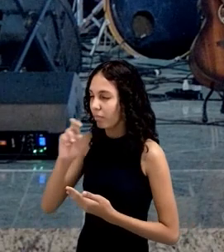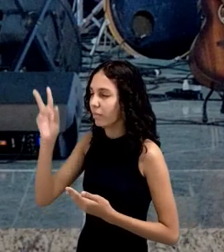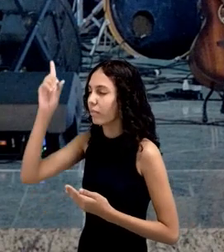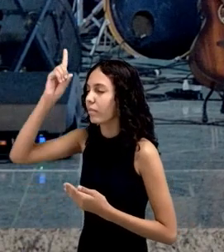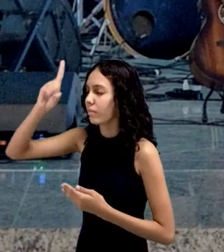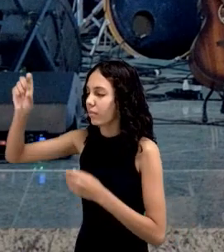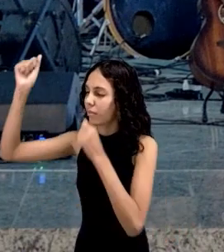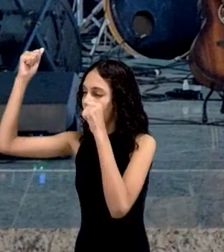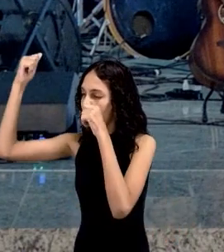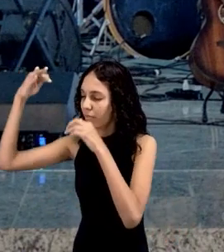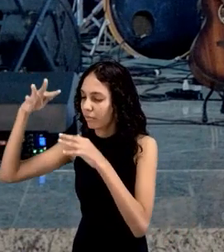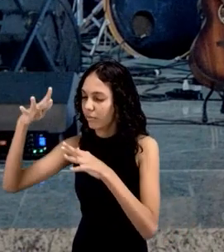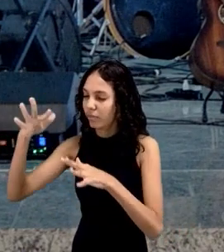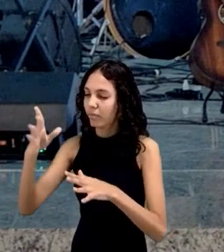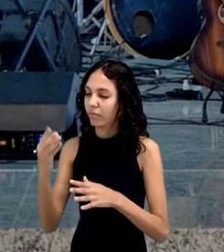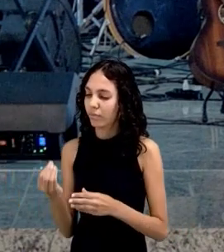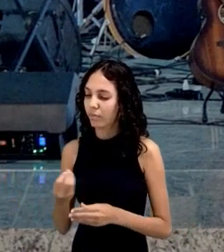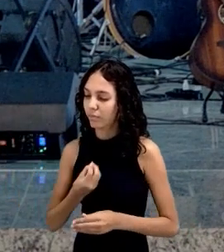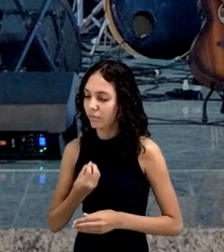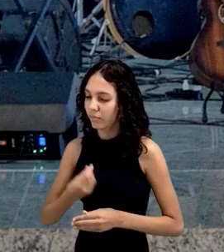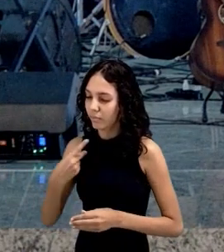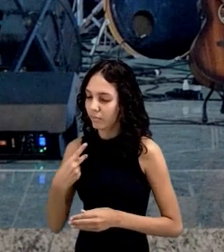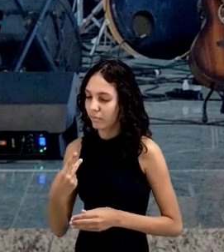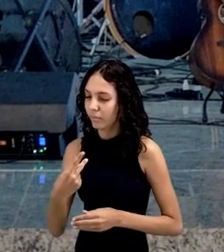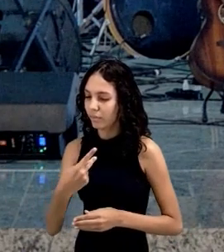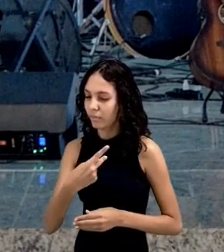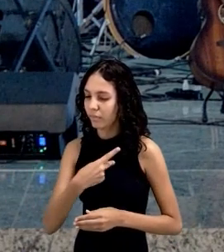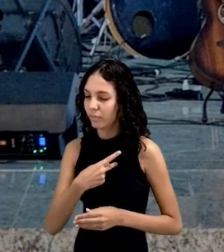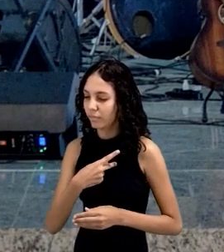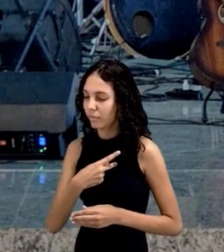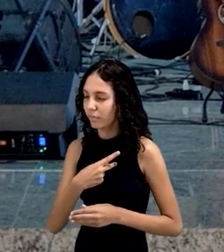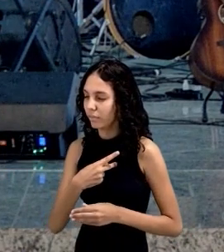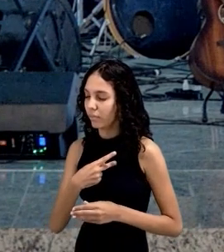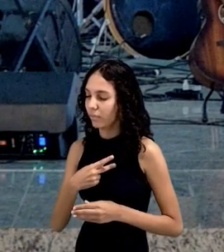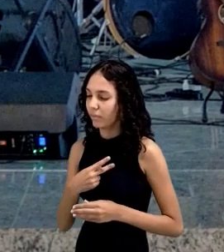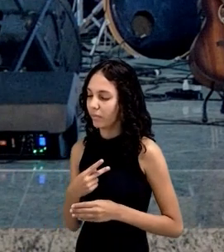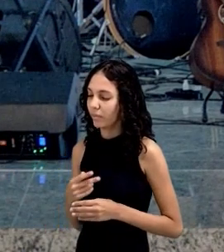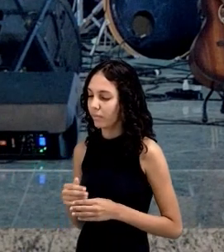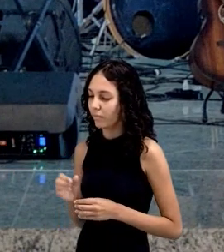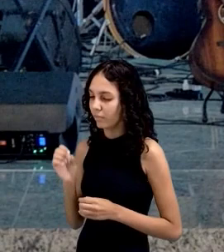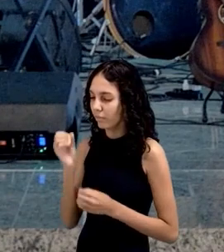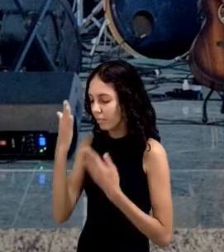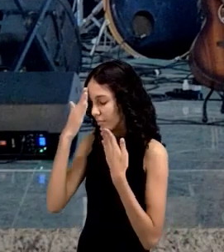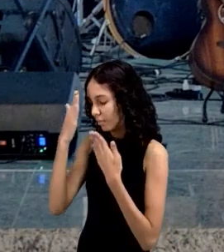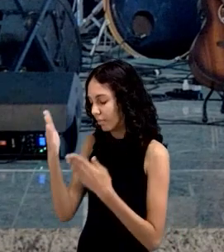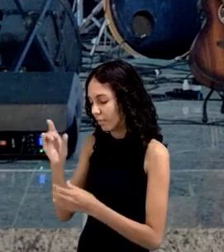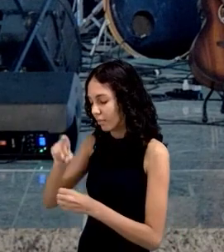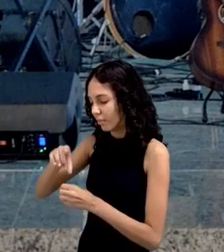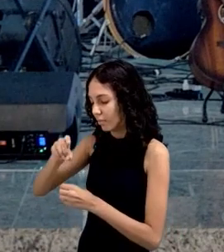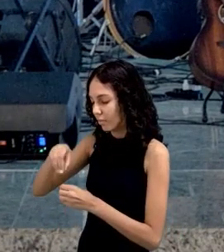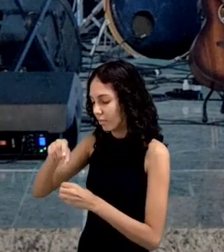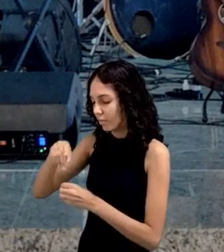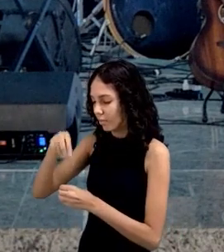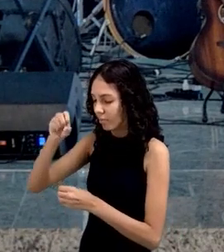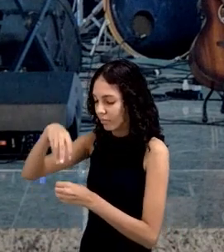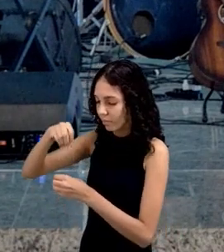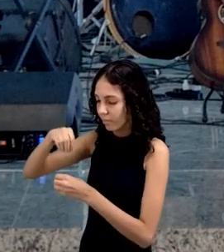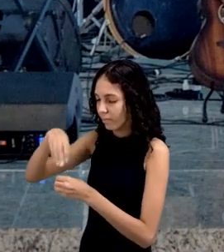vida dele, Pai. Te agradeço também pelos dízimos e ofertas depositadas aqui no altar, Pai. Em nome de Jesus. Amém.